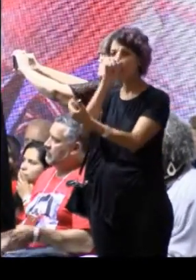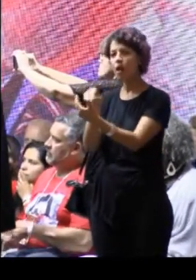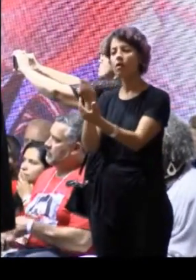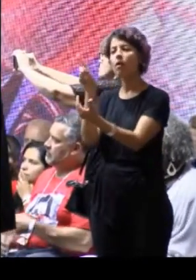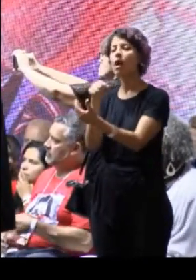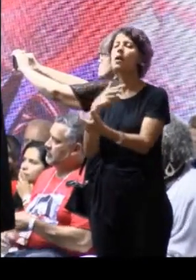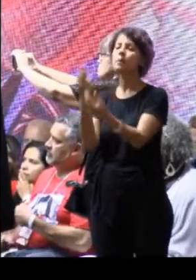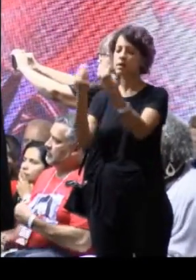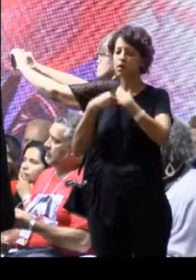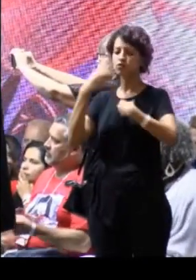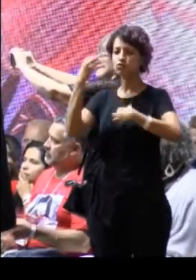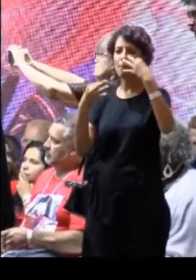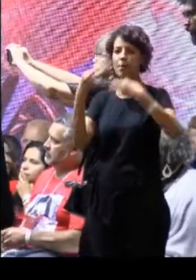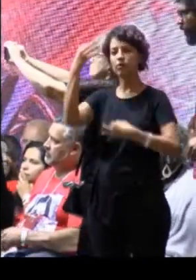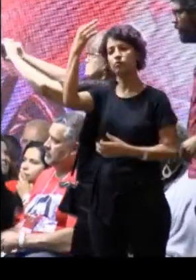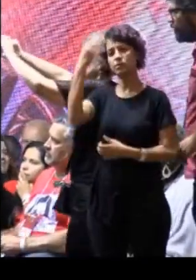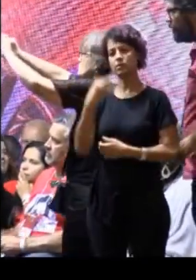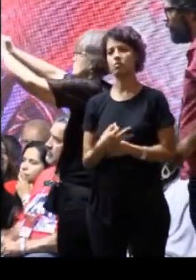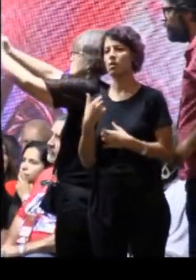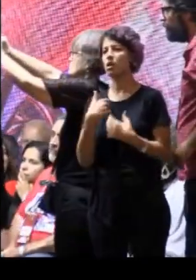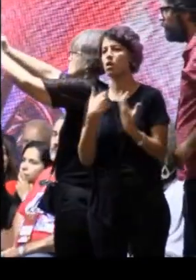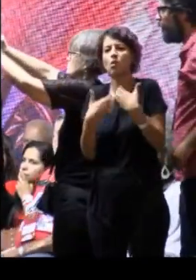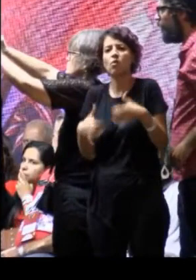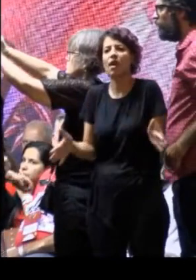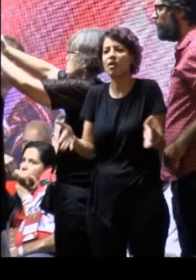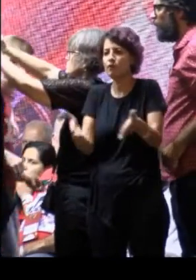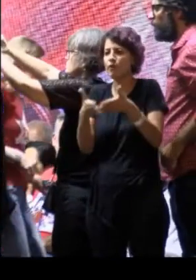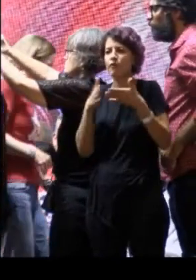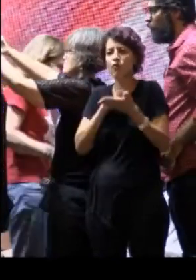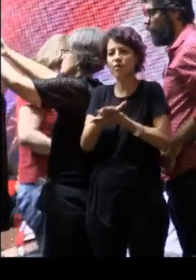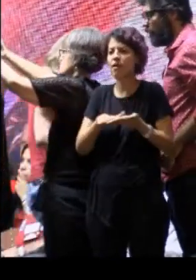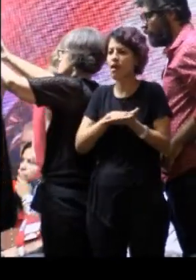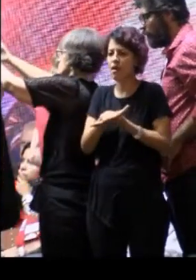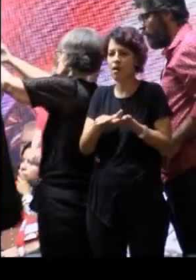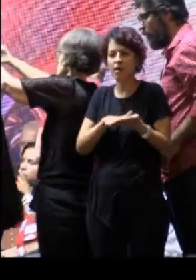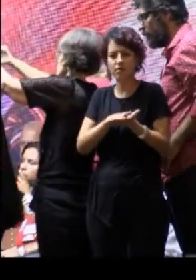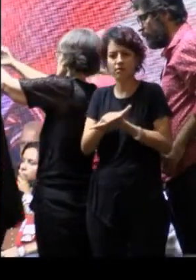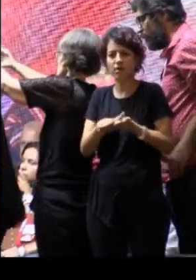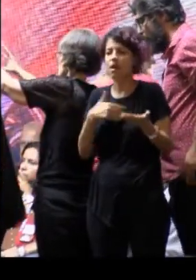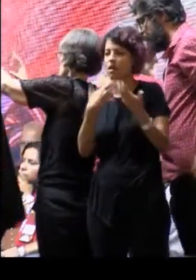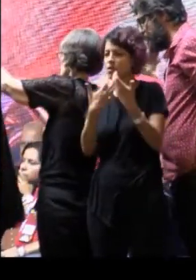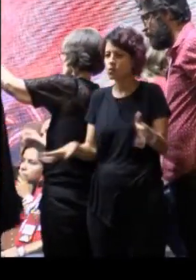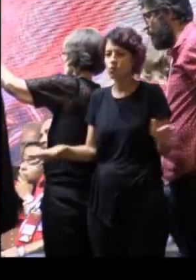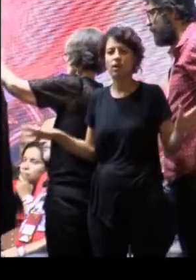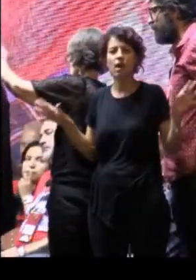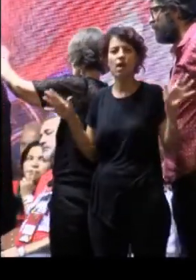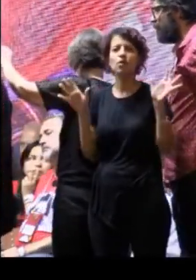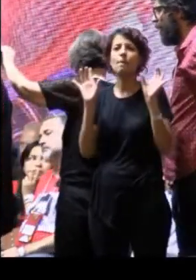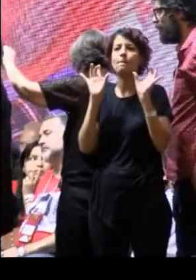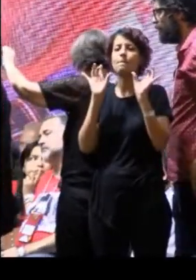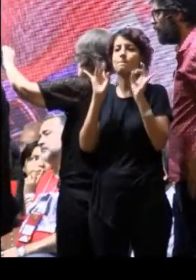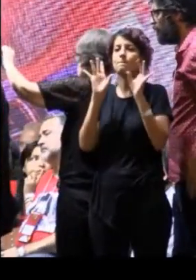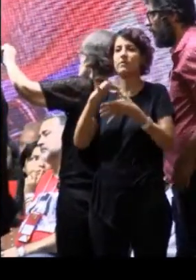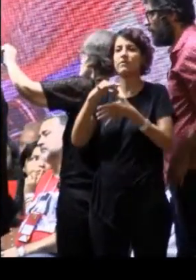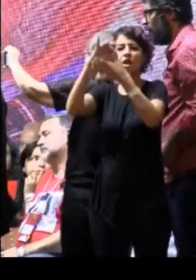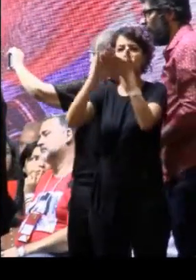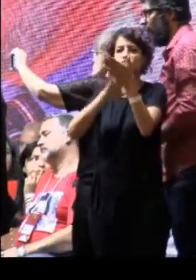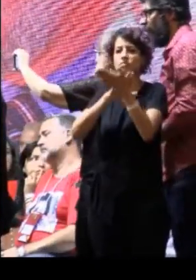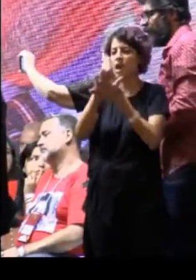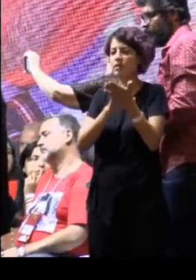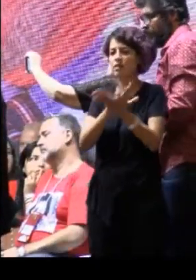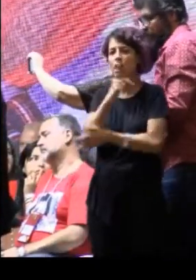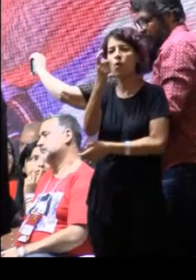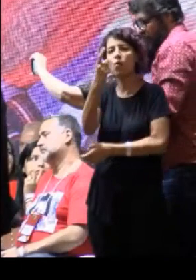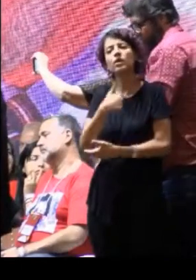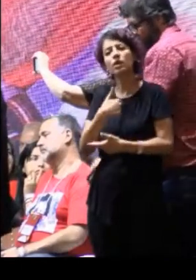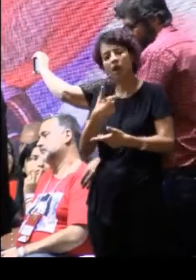preciso ter. Eu não quero nenhum favor da justiça, não quero nenhum privilégio da justiça, a única